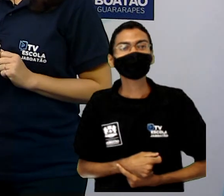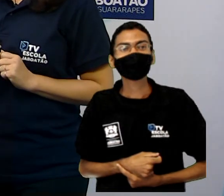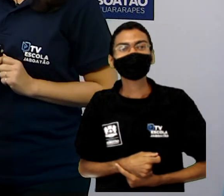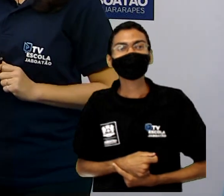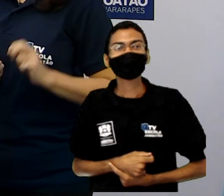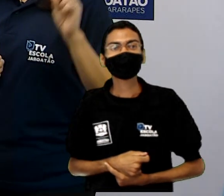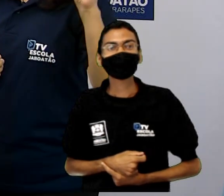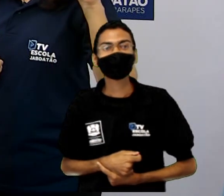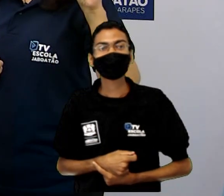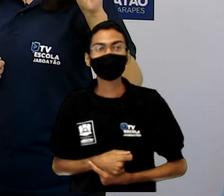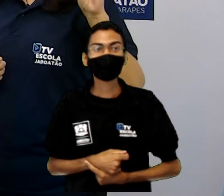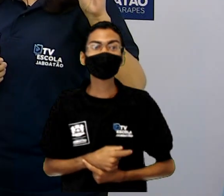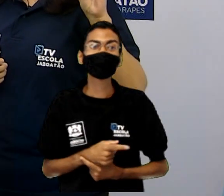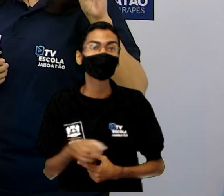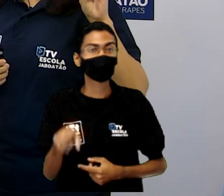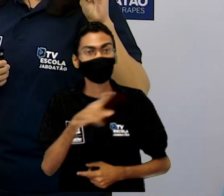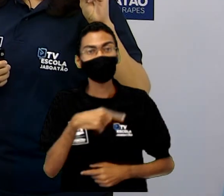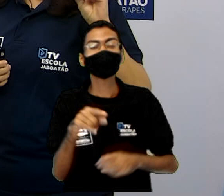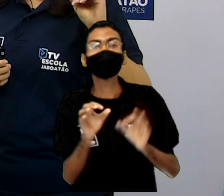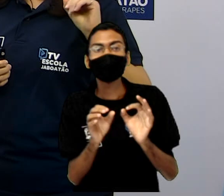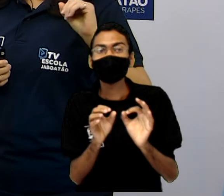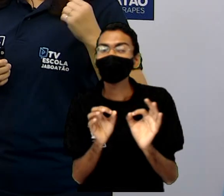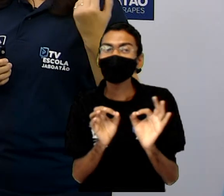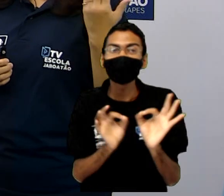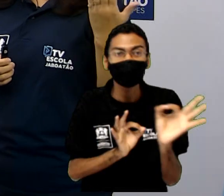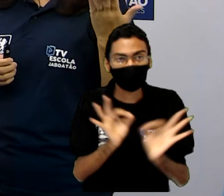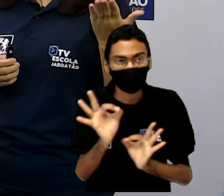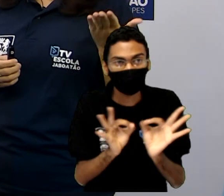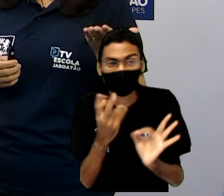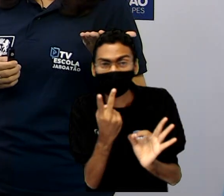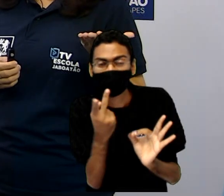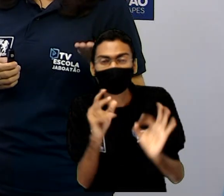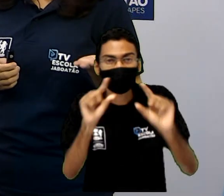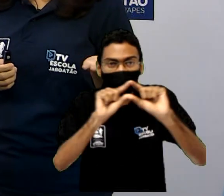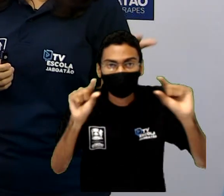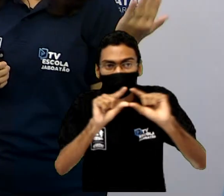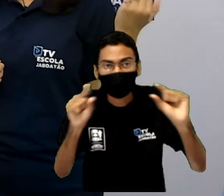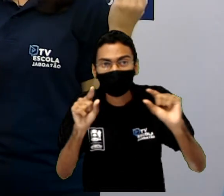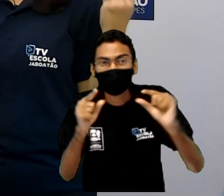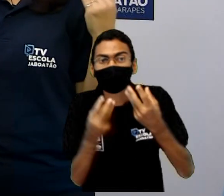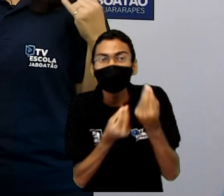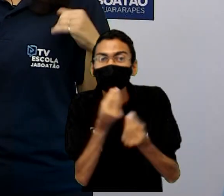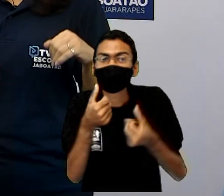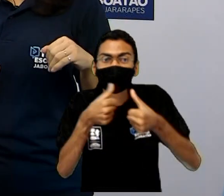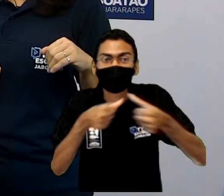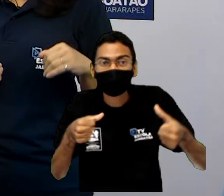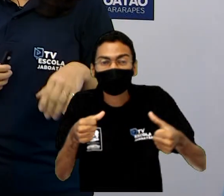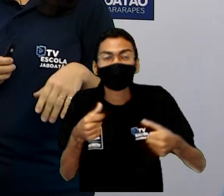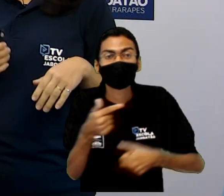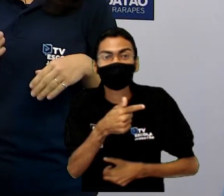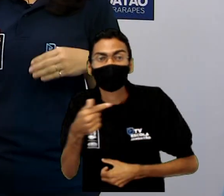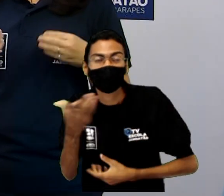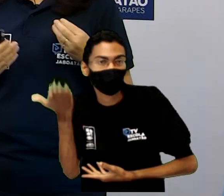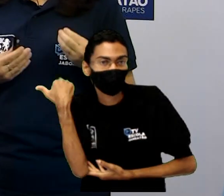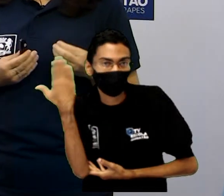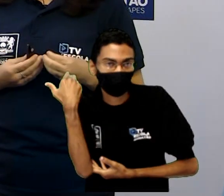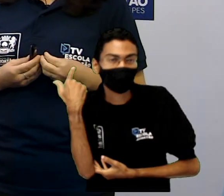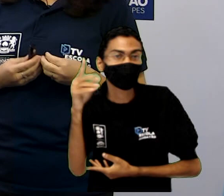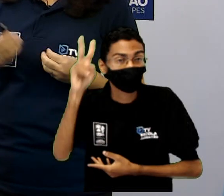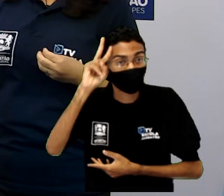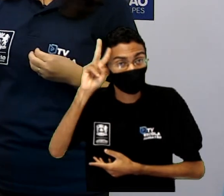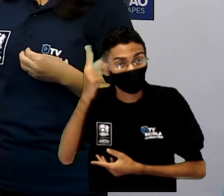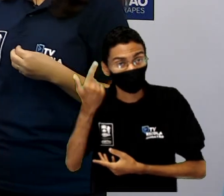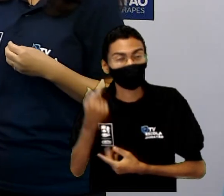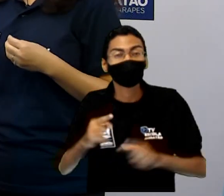Vocês vão formar 2 frases dizendo como vocês estavam na semana passada. Lembrando que